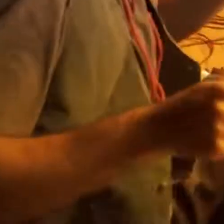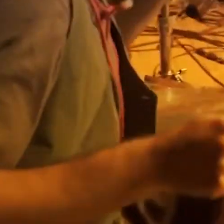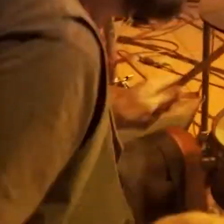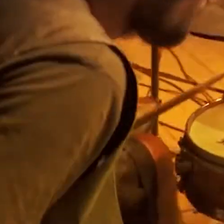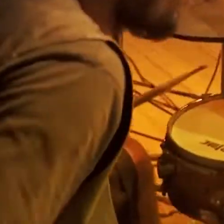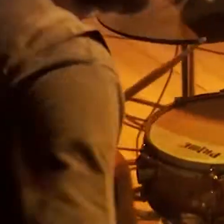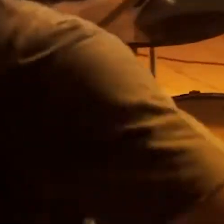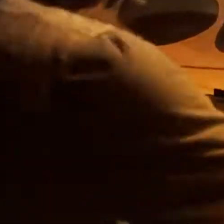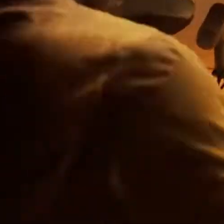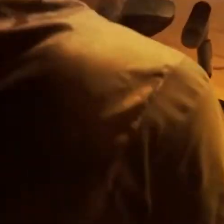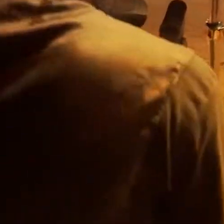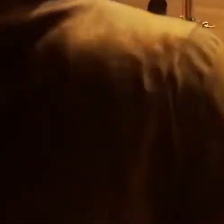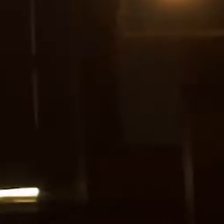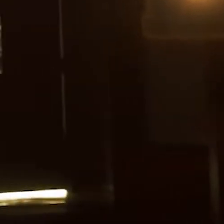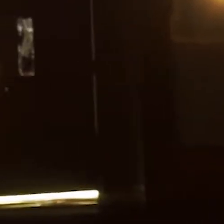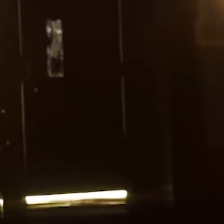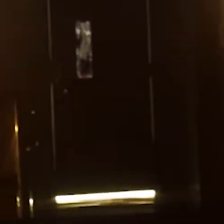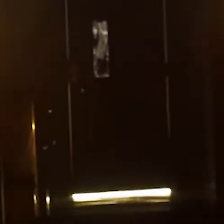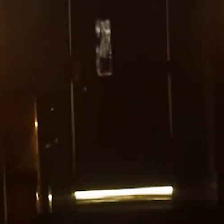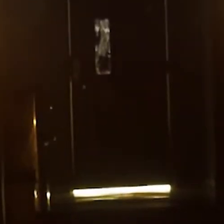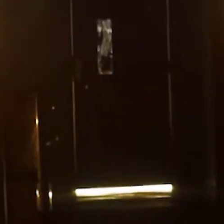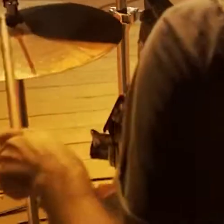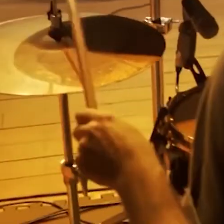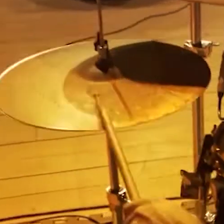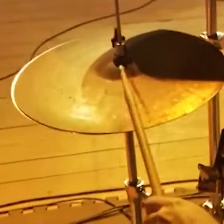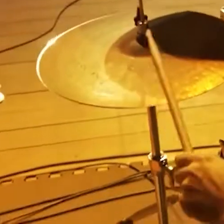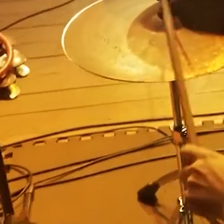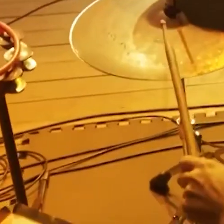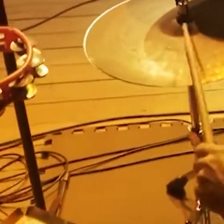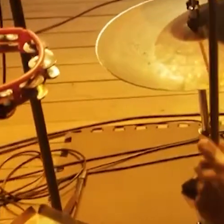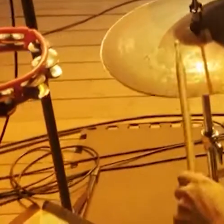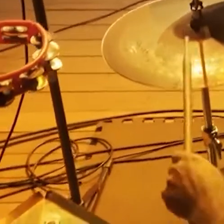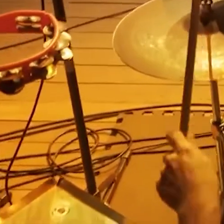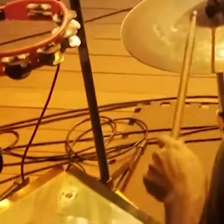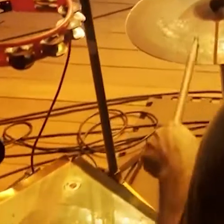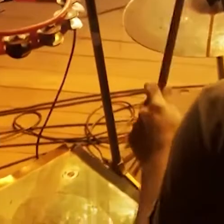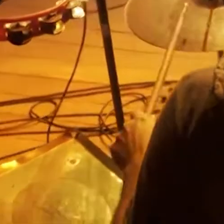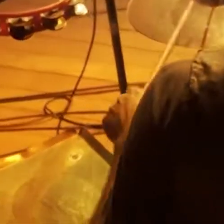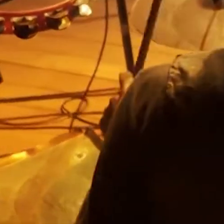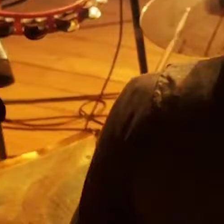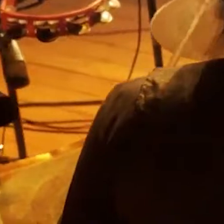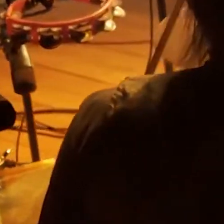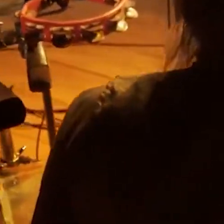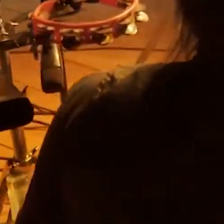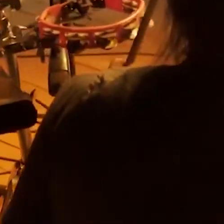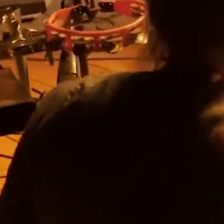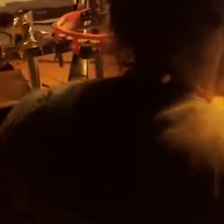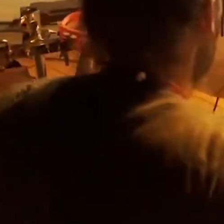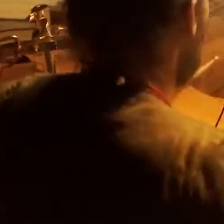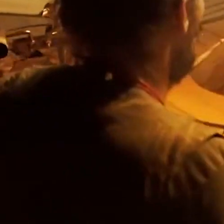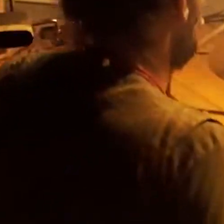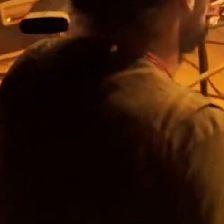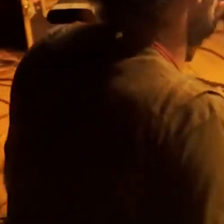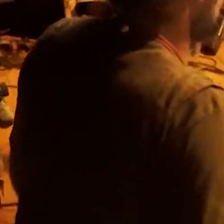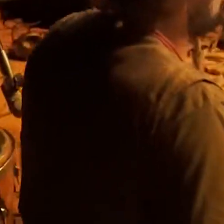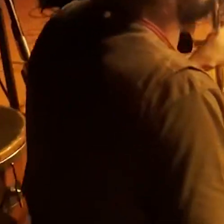tupiniquins eu só não fui curumim porque eu nasci assim,